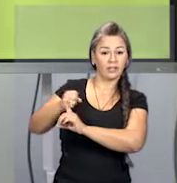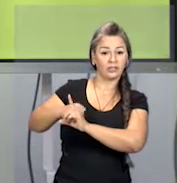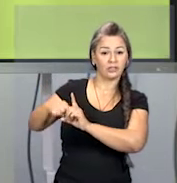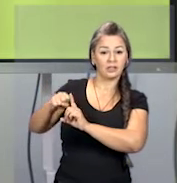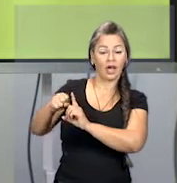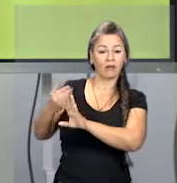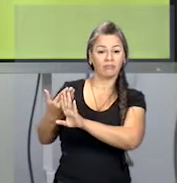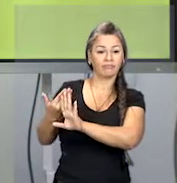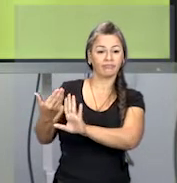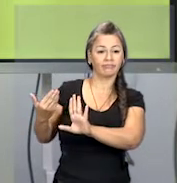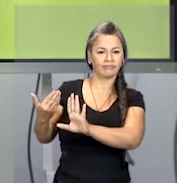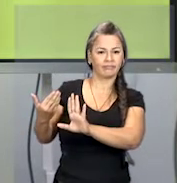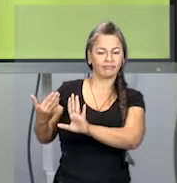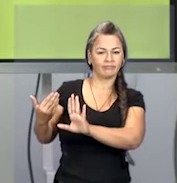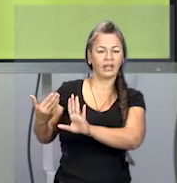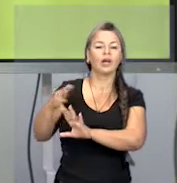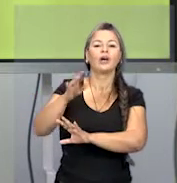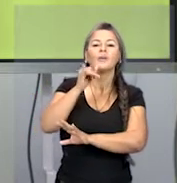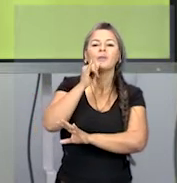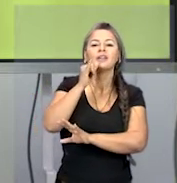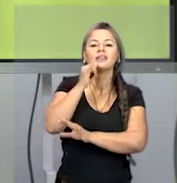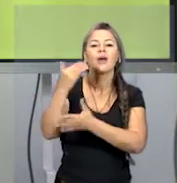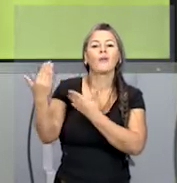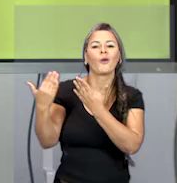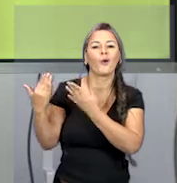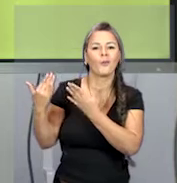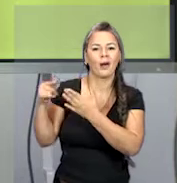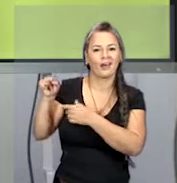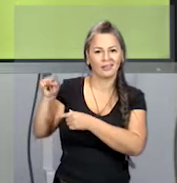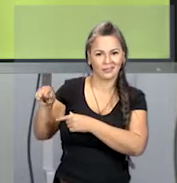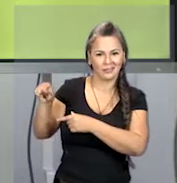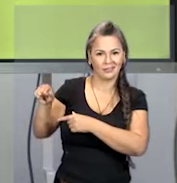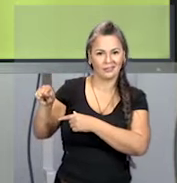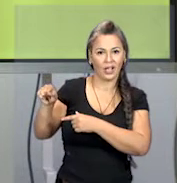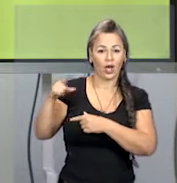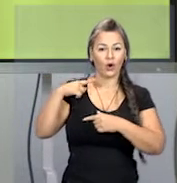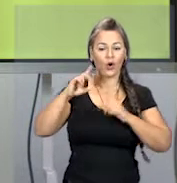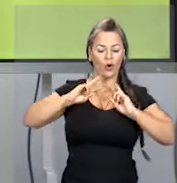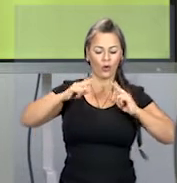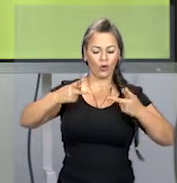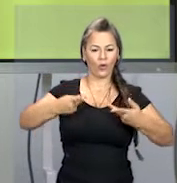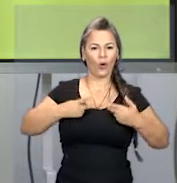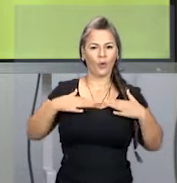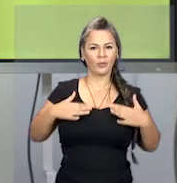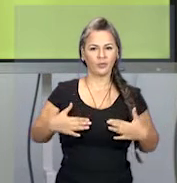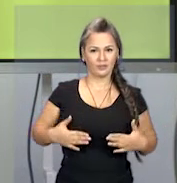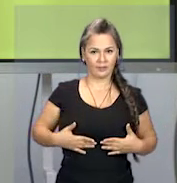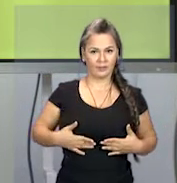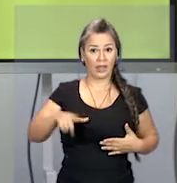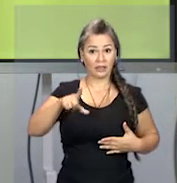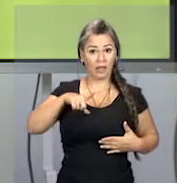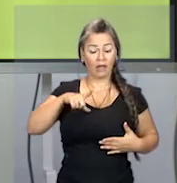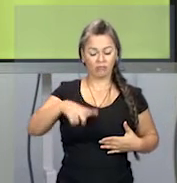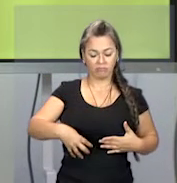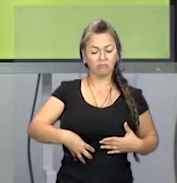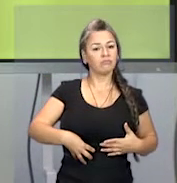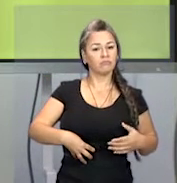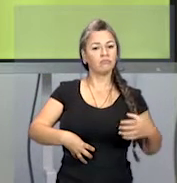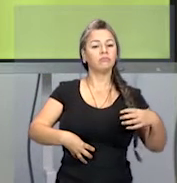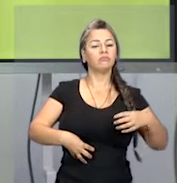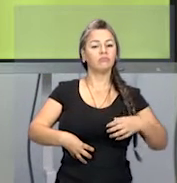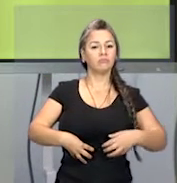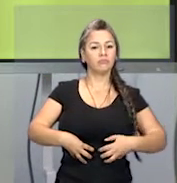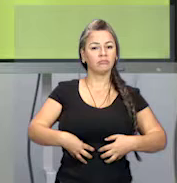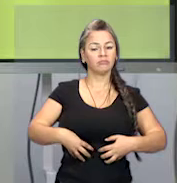o organismo corpo humano, onde cada órgão tem a sua função e desempenha um trabalho